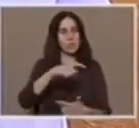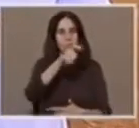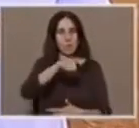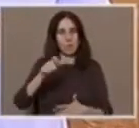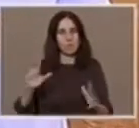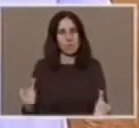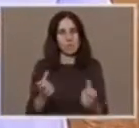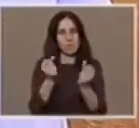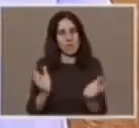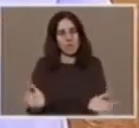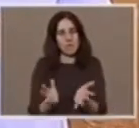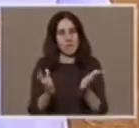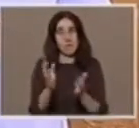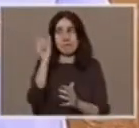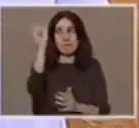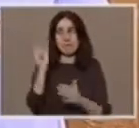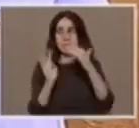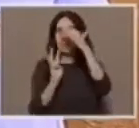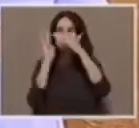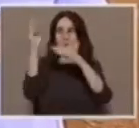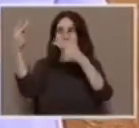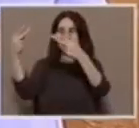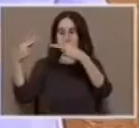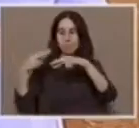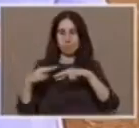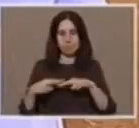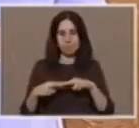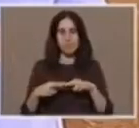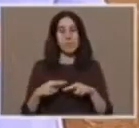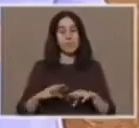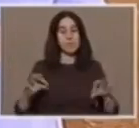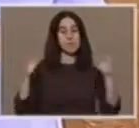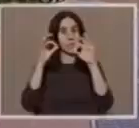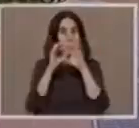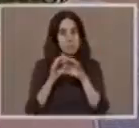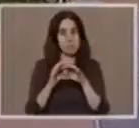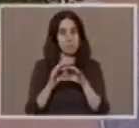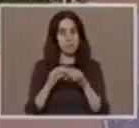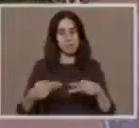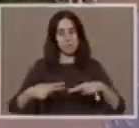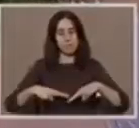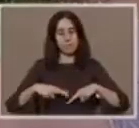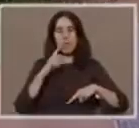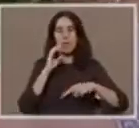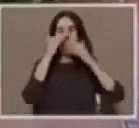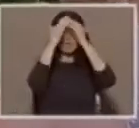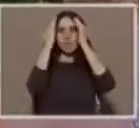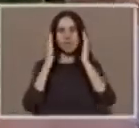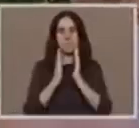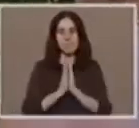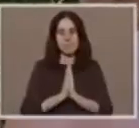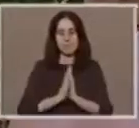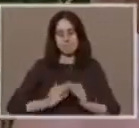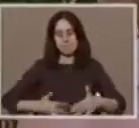nossa salvação, desceu dos céus e encarnou pelo Espírito Santo, no seio da Virgem Maria se fez